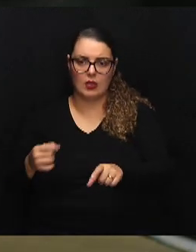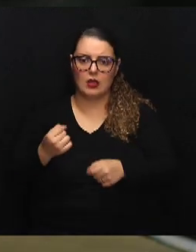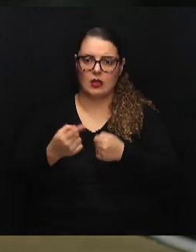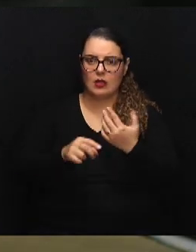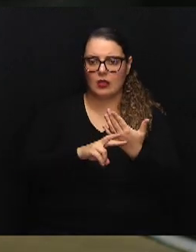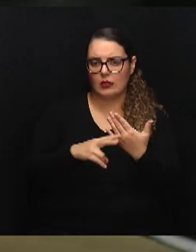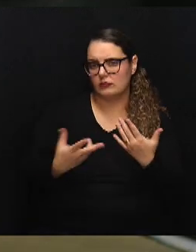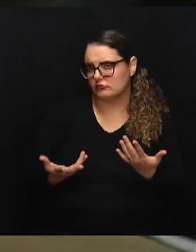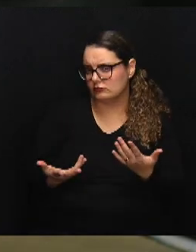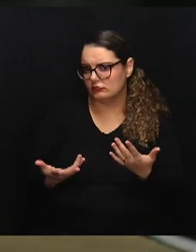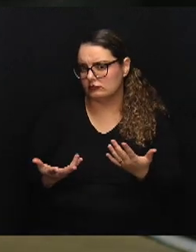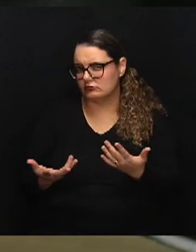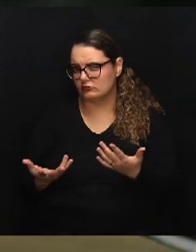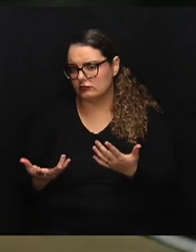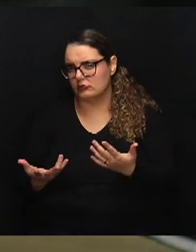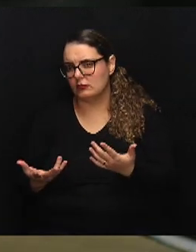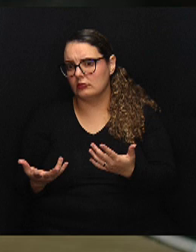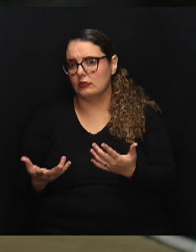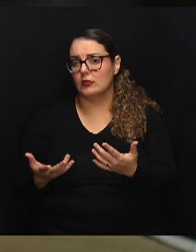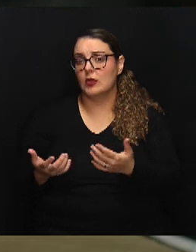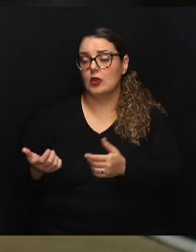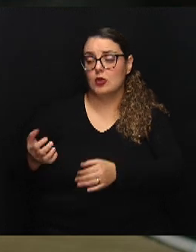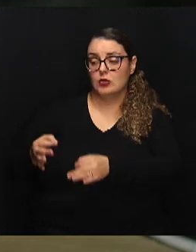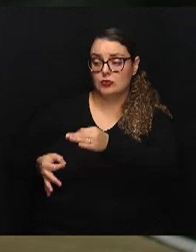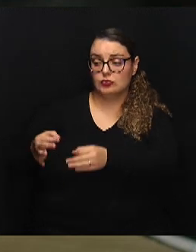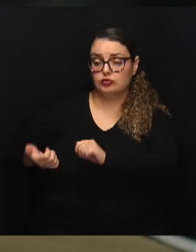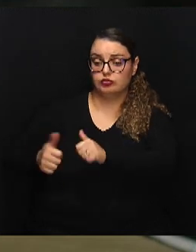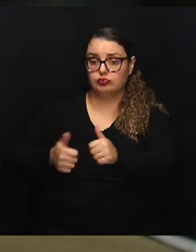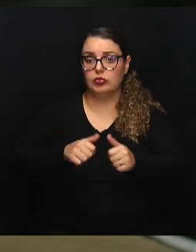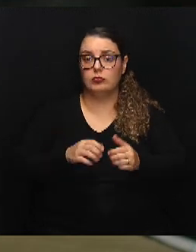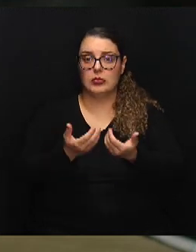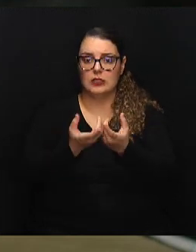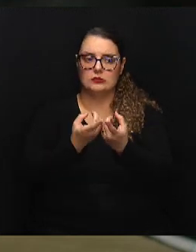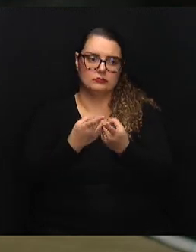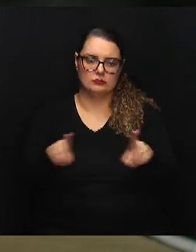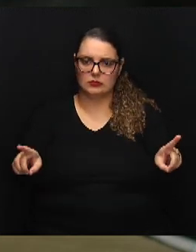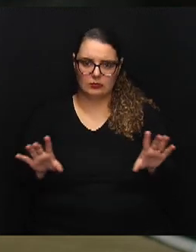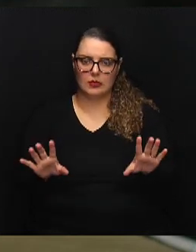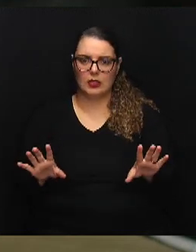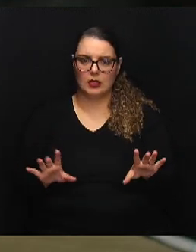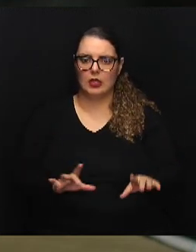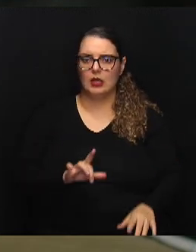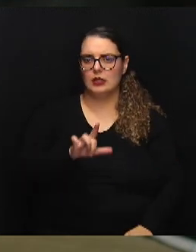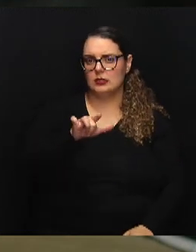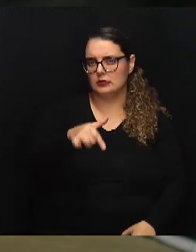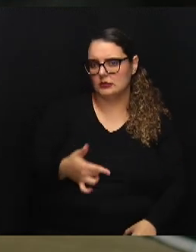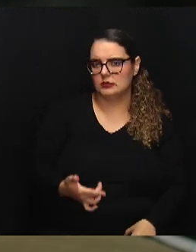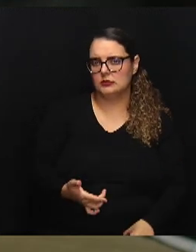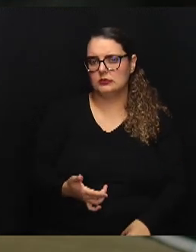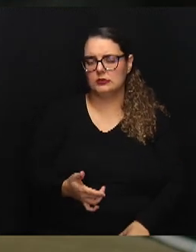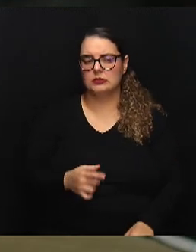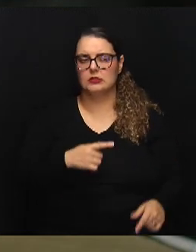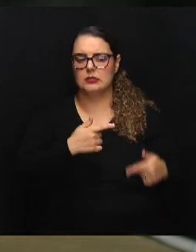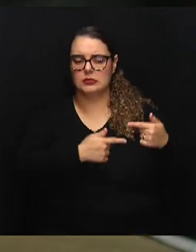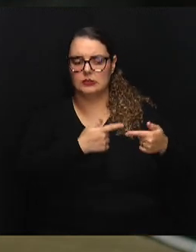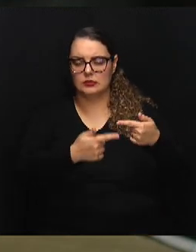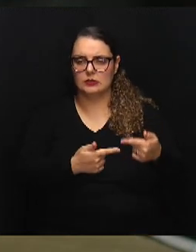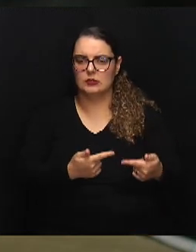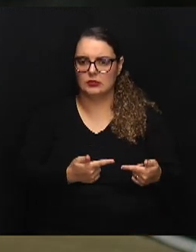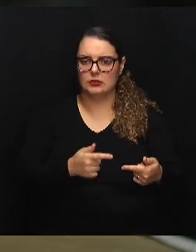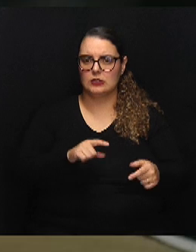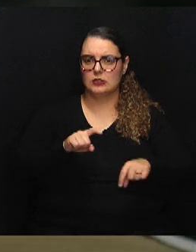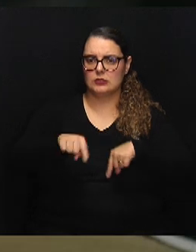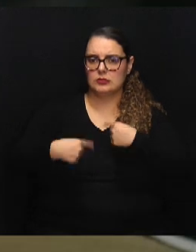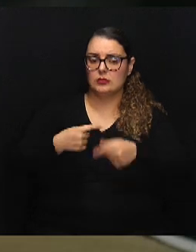consequências, muito julgamento, mas separa. Depois disso já tem essa outra geração, esse outro